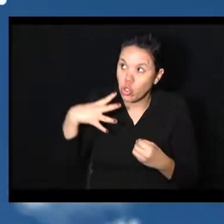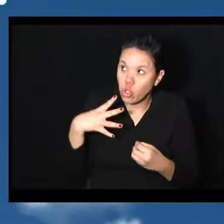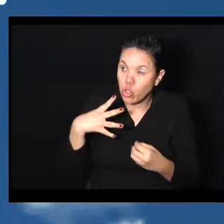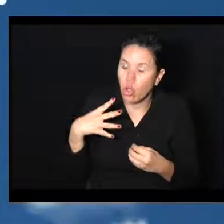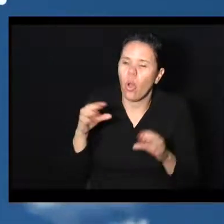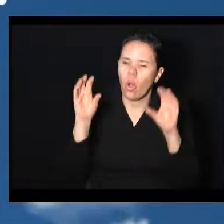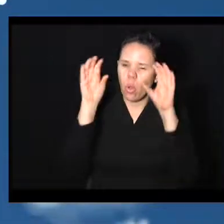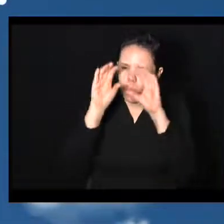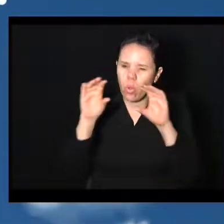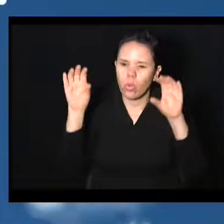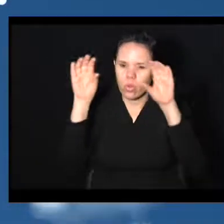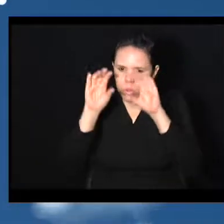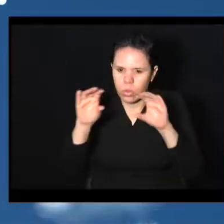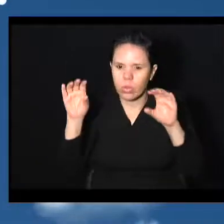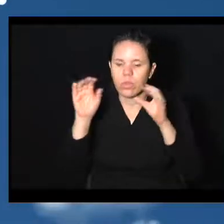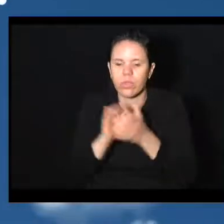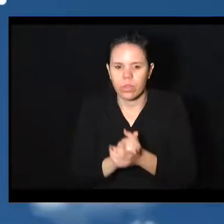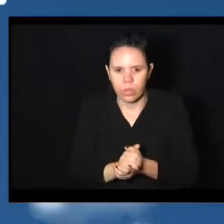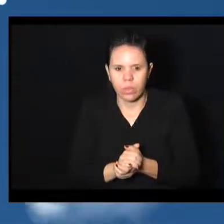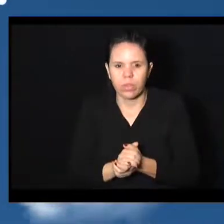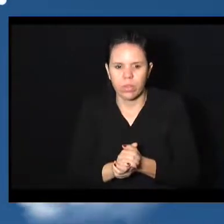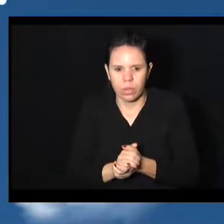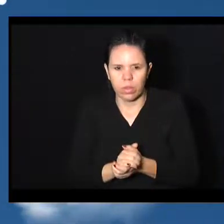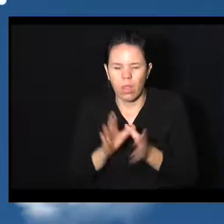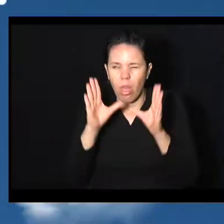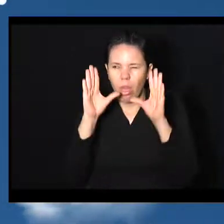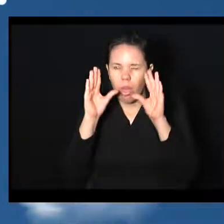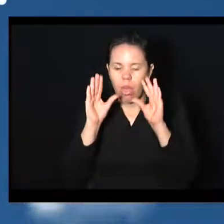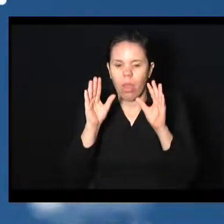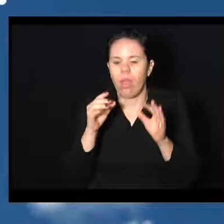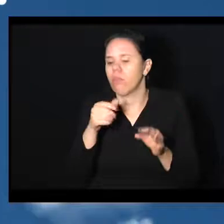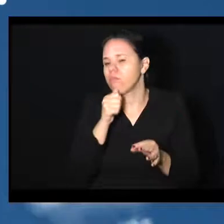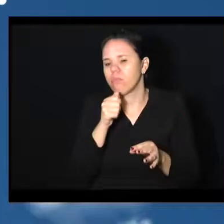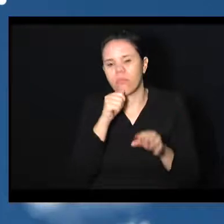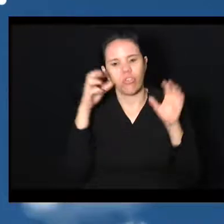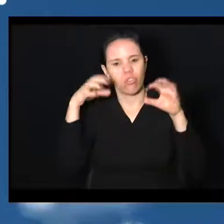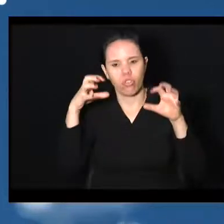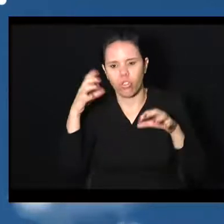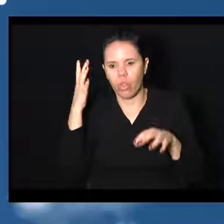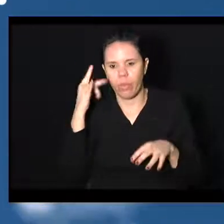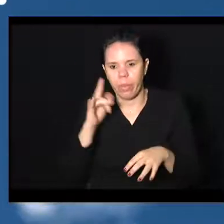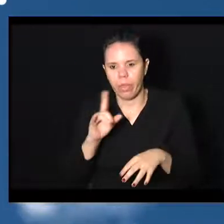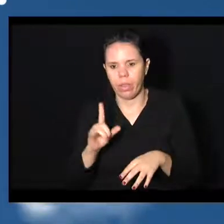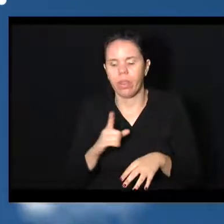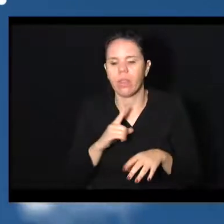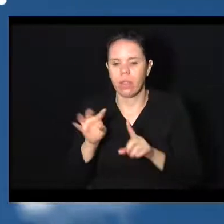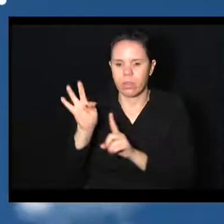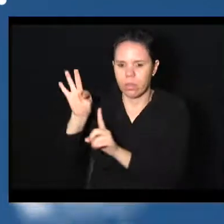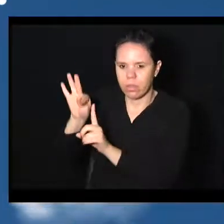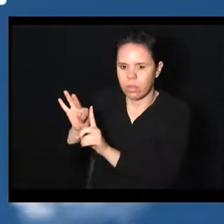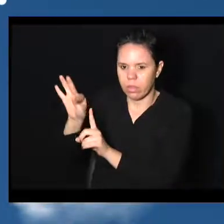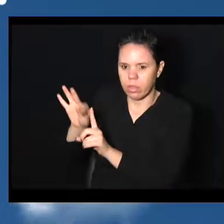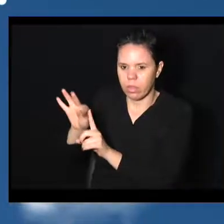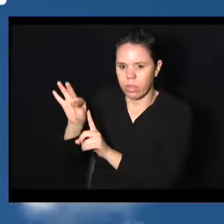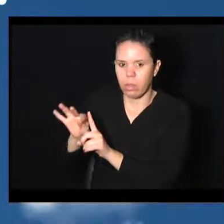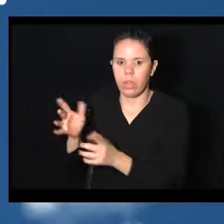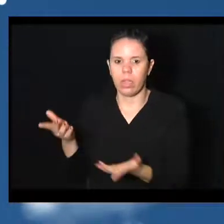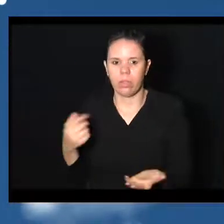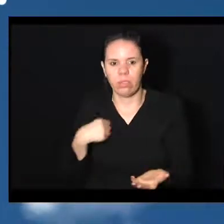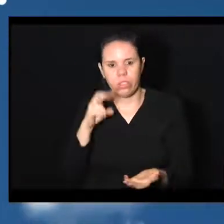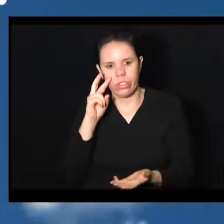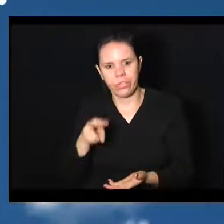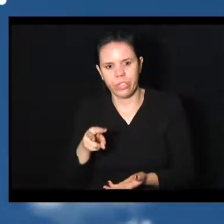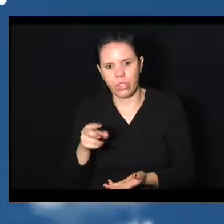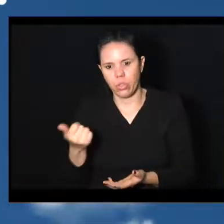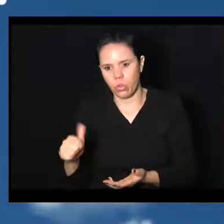muitas nuvens, chega a ficar nublado, mas não chove. Sobre as temperaturas, vocês já estão vendo aí na tela, mínima